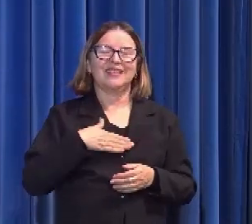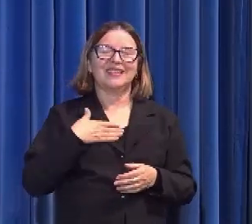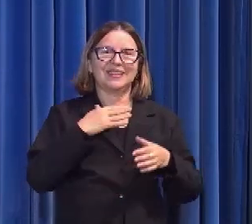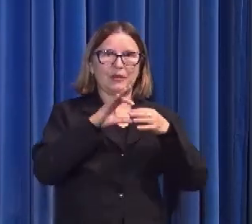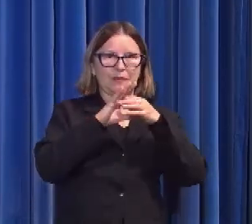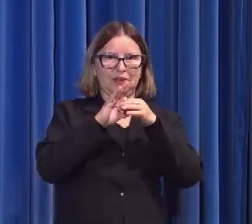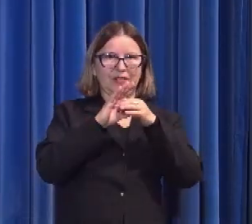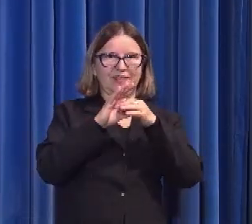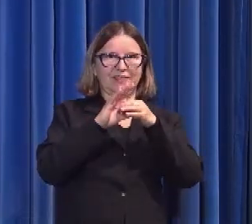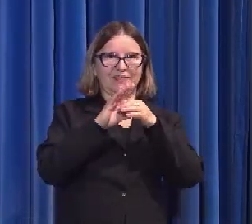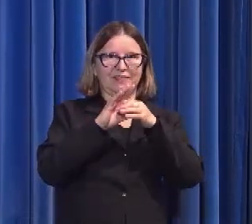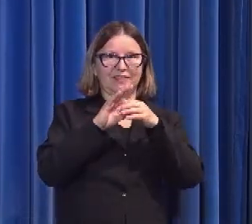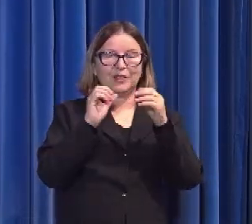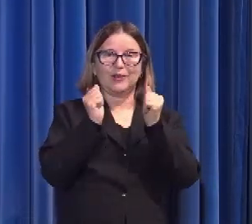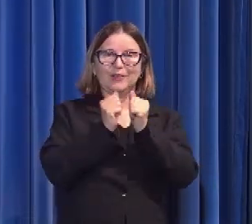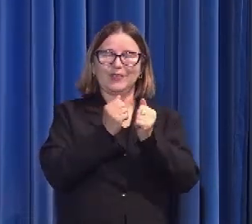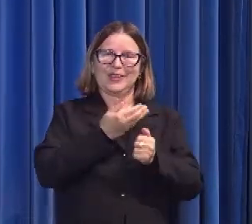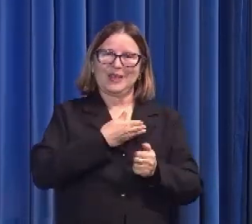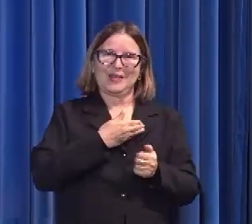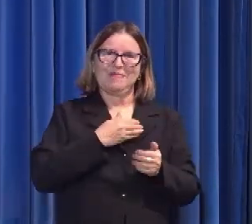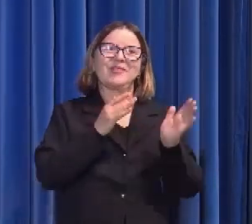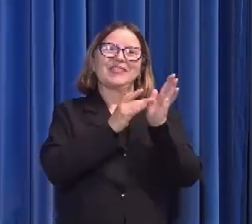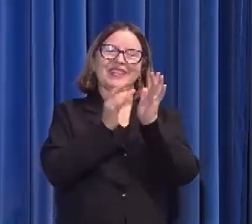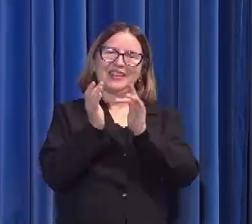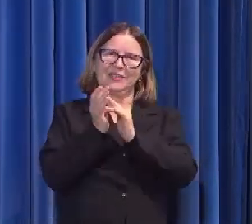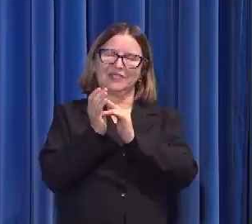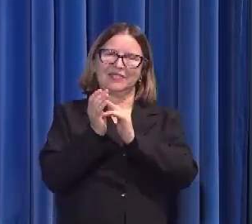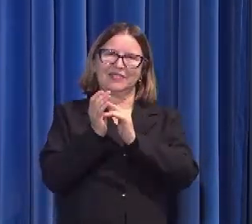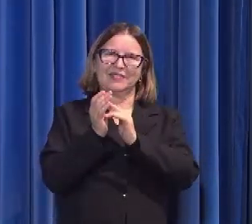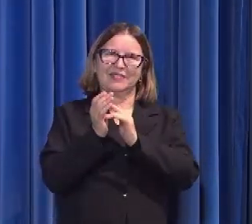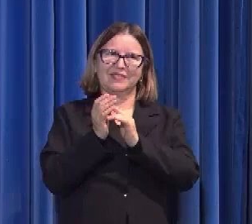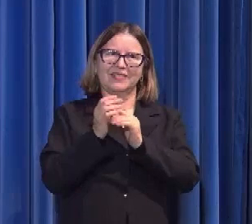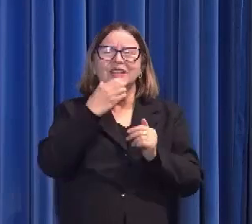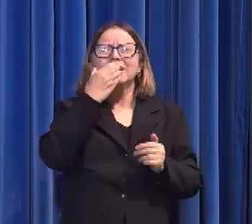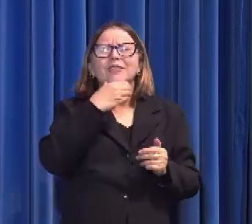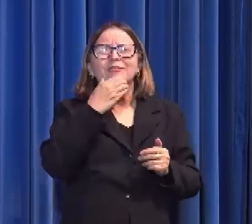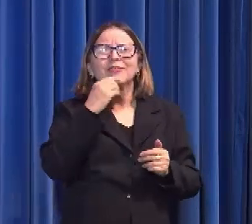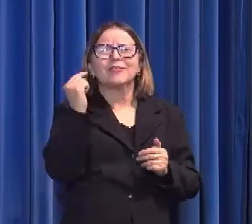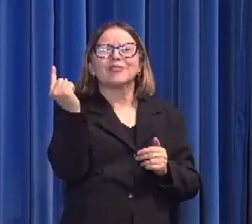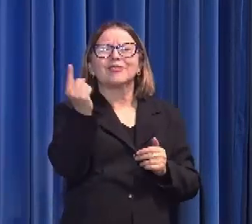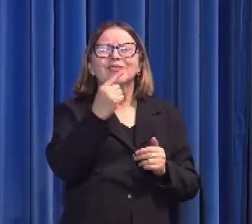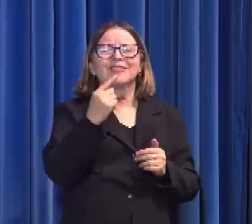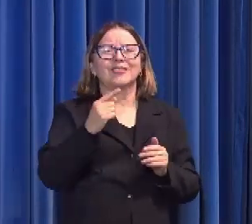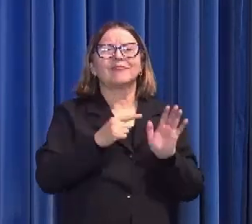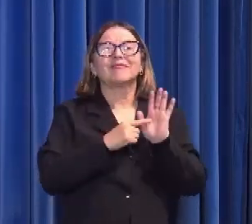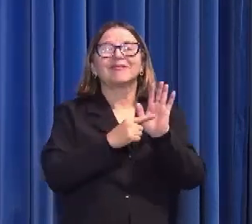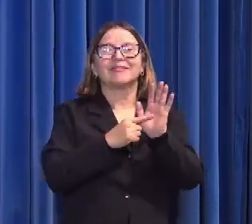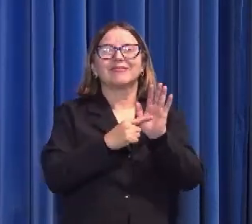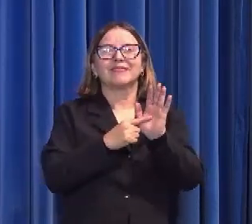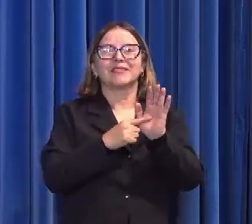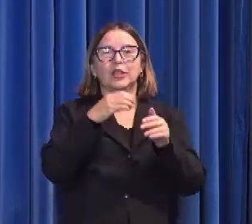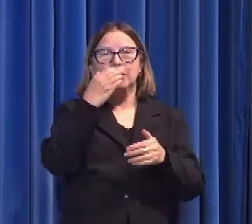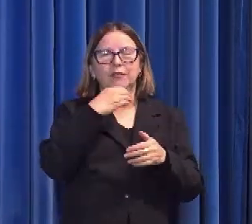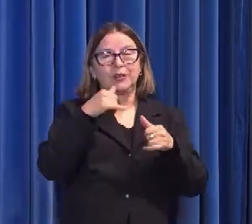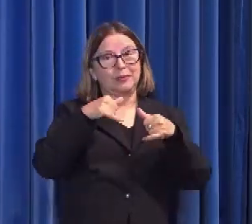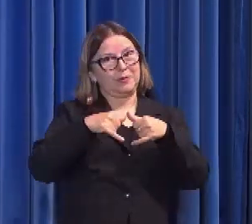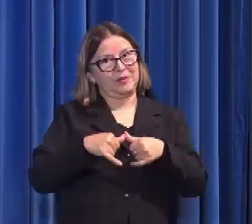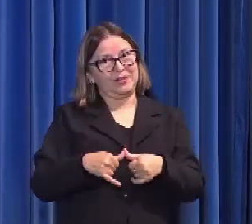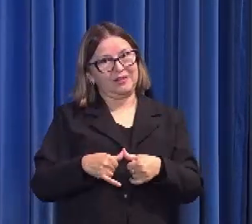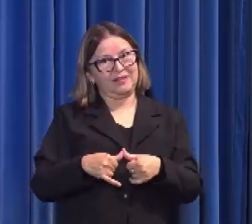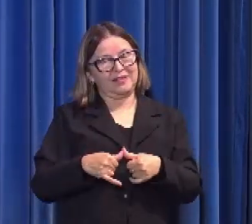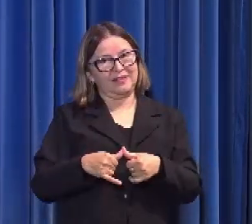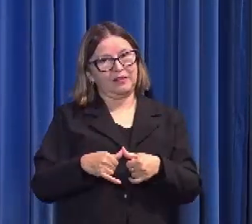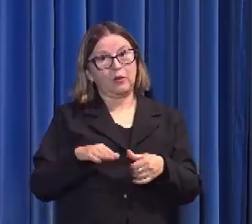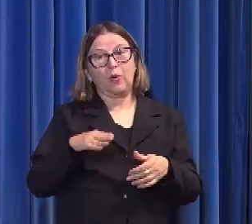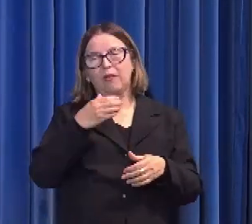com os amigos de Jesus que tipo de frutos nós estamos produzindo frutos que permanecem